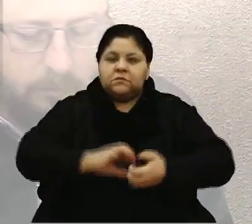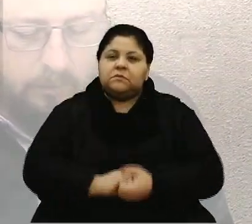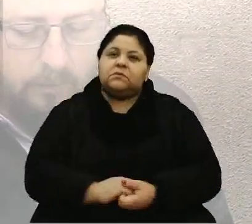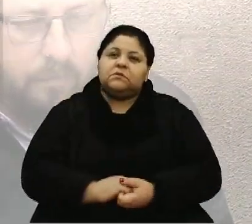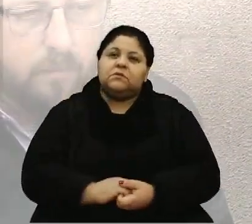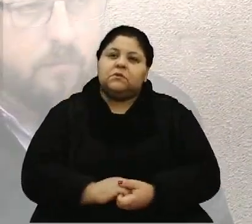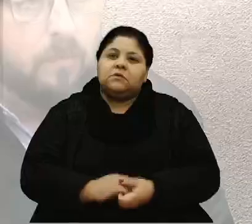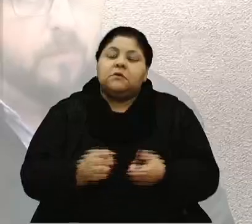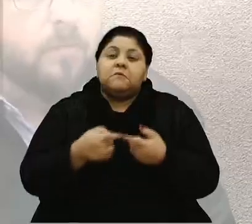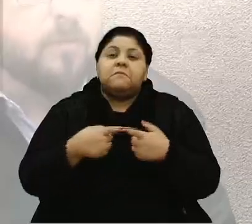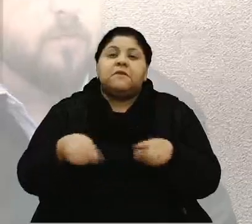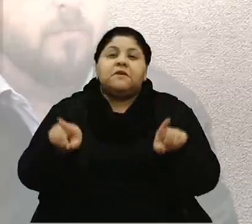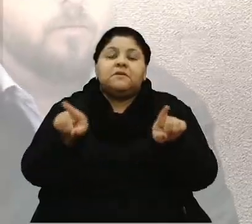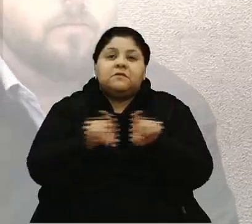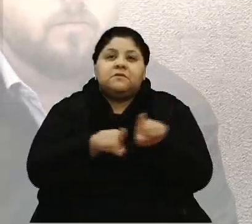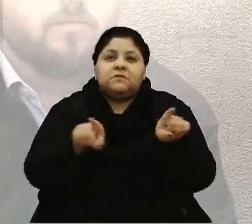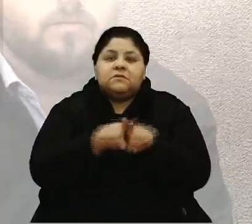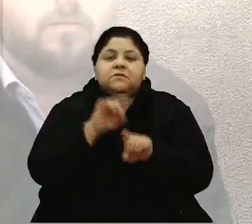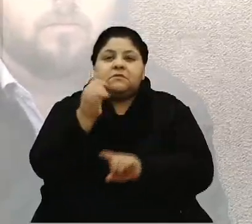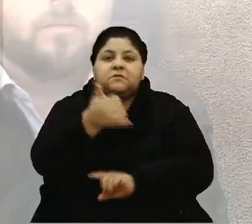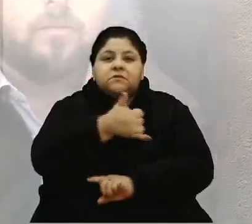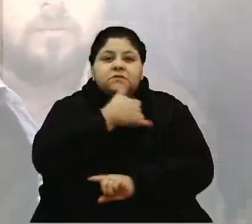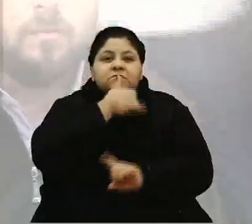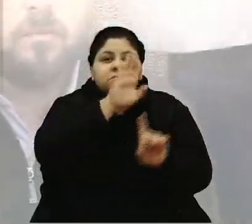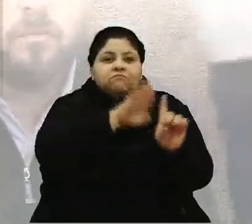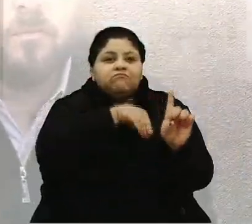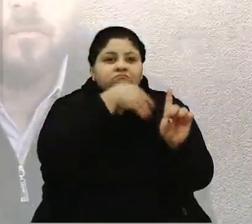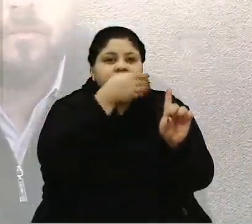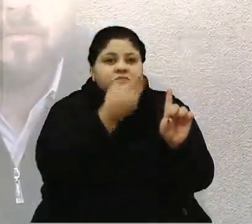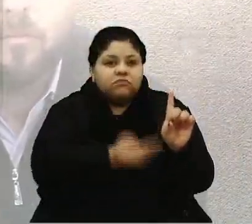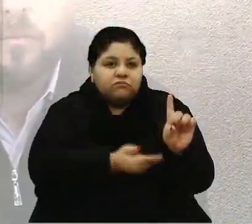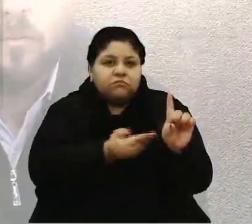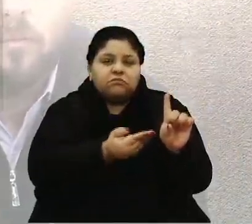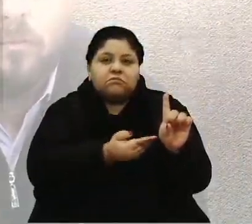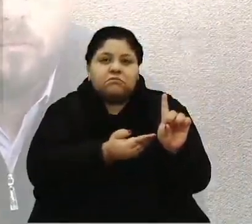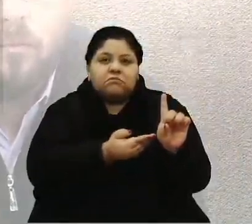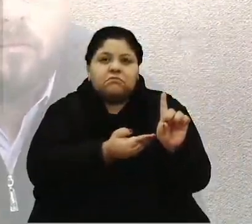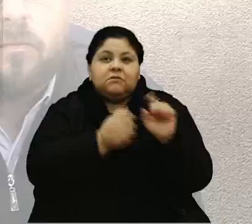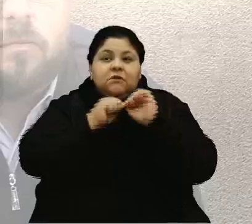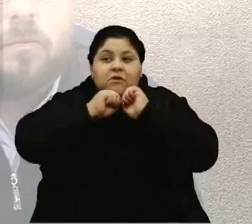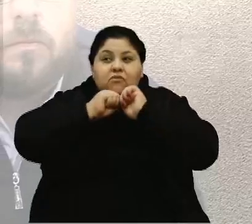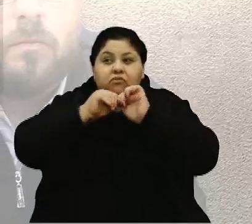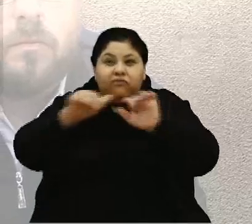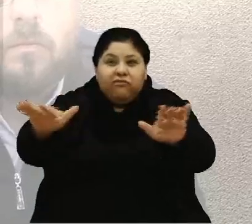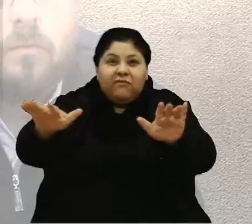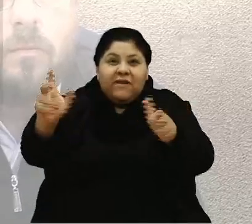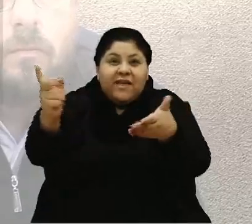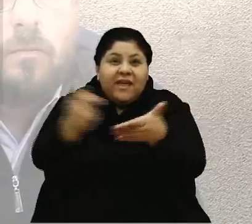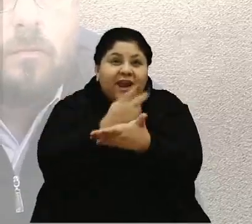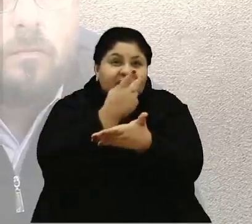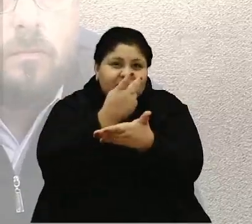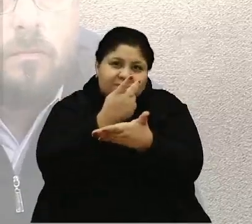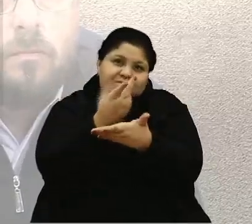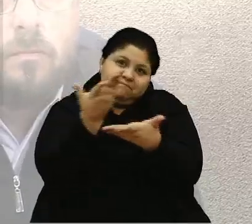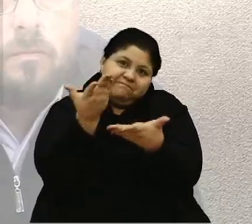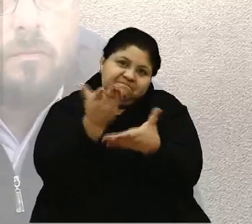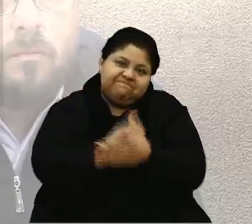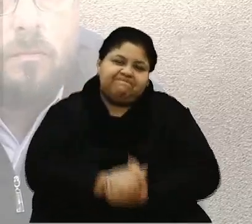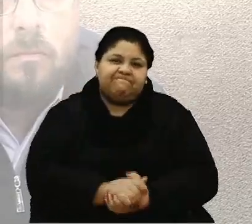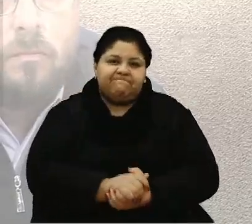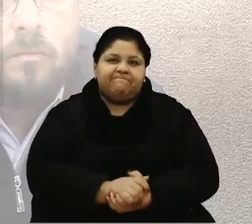Mas também lamentar que essa homenagem acaba repercutindo de forma negativa.